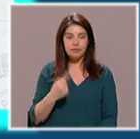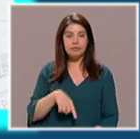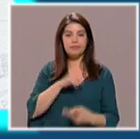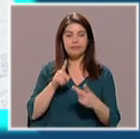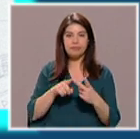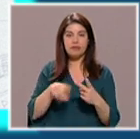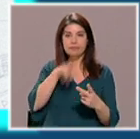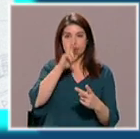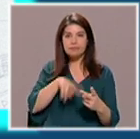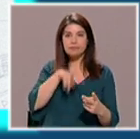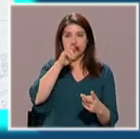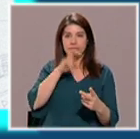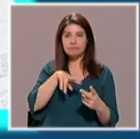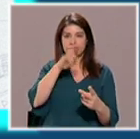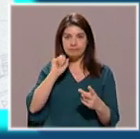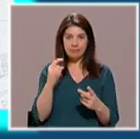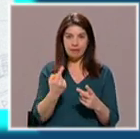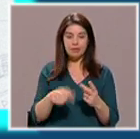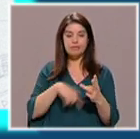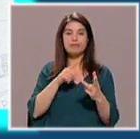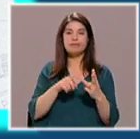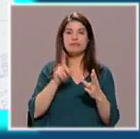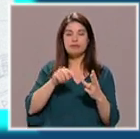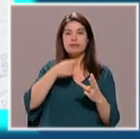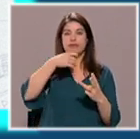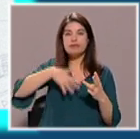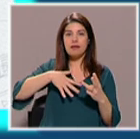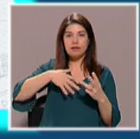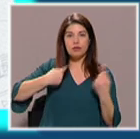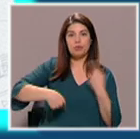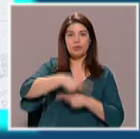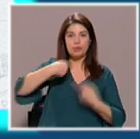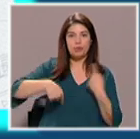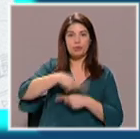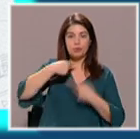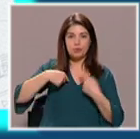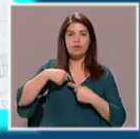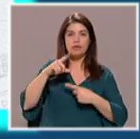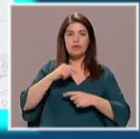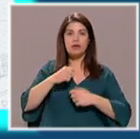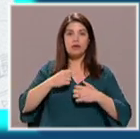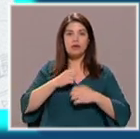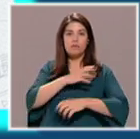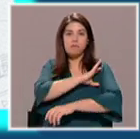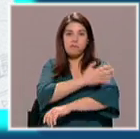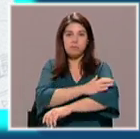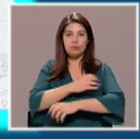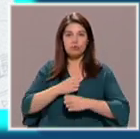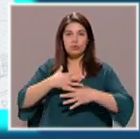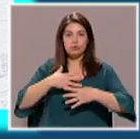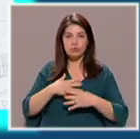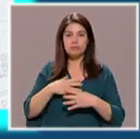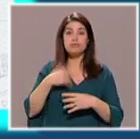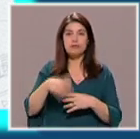do ritmo respiratório e também o aumento do afluxo sanguíneo aos músculos, o que lhes permite receberem oxigênio